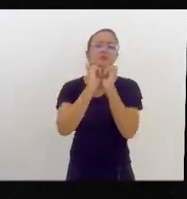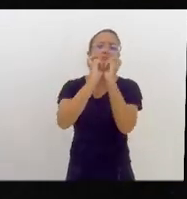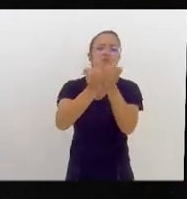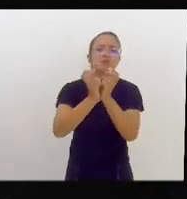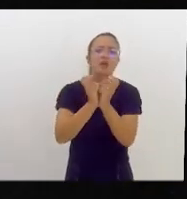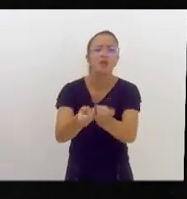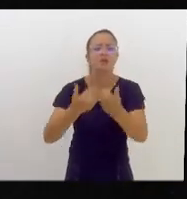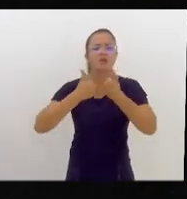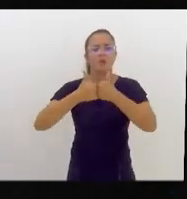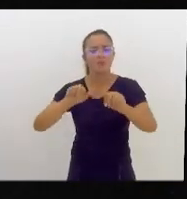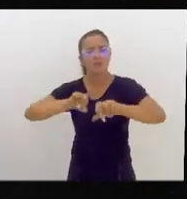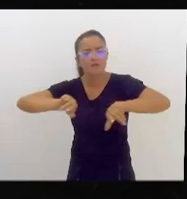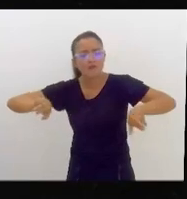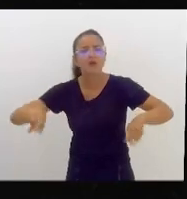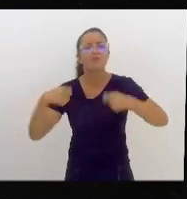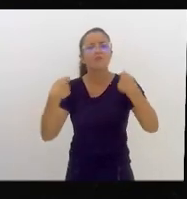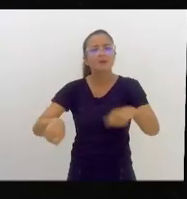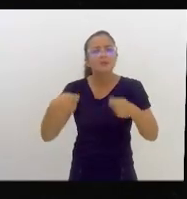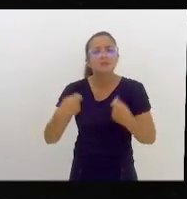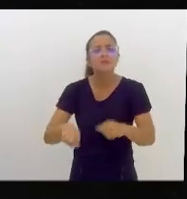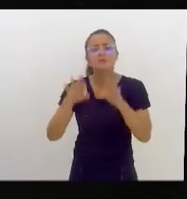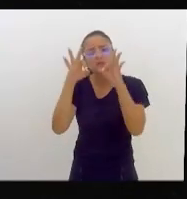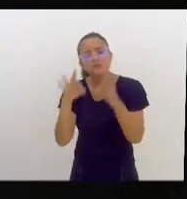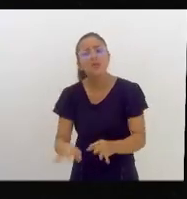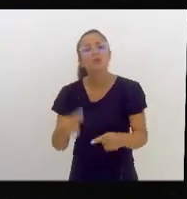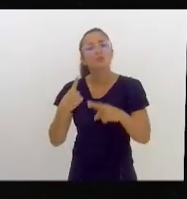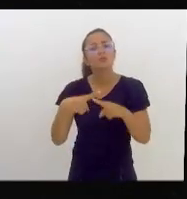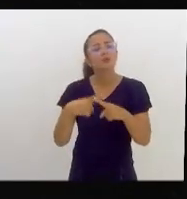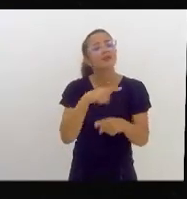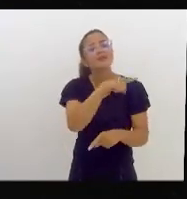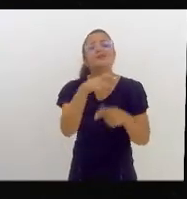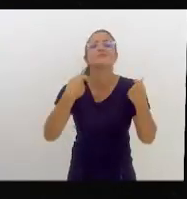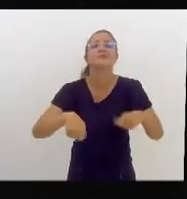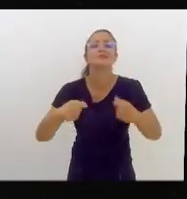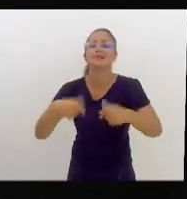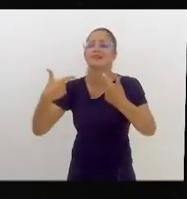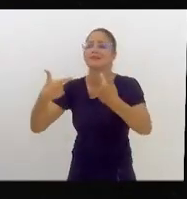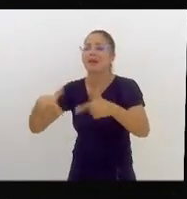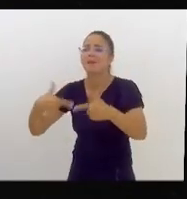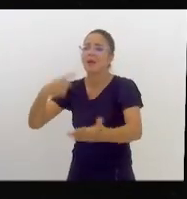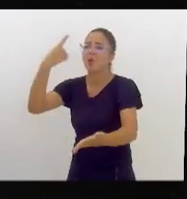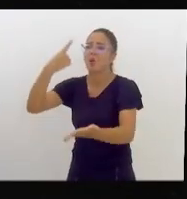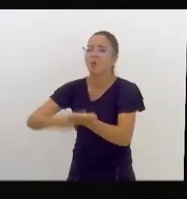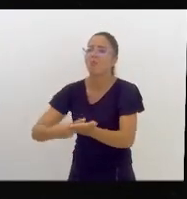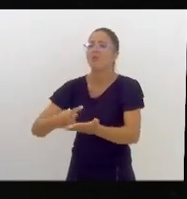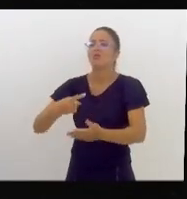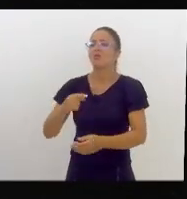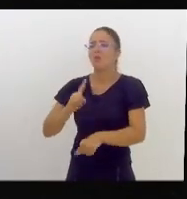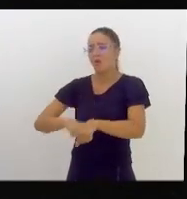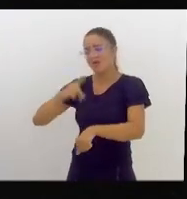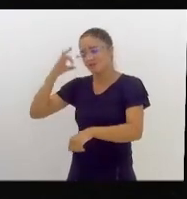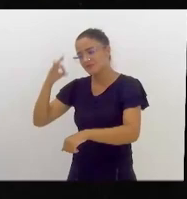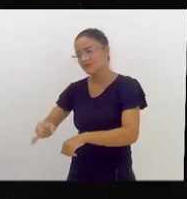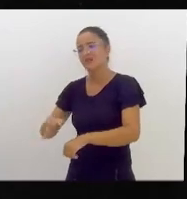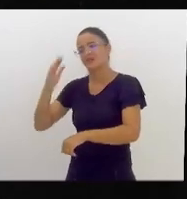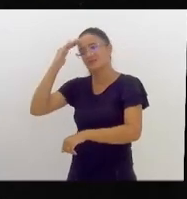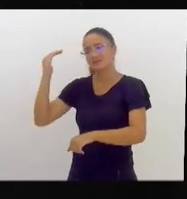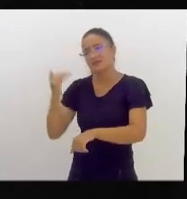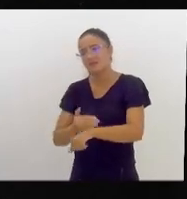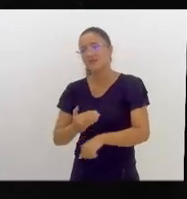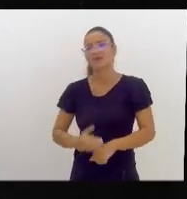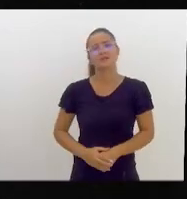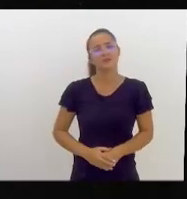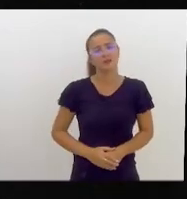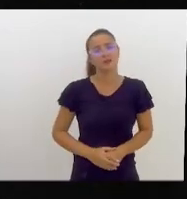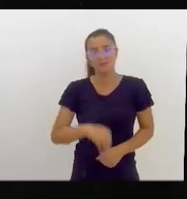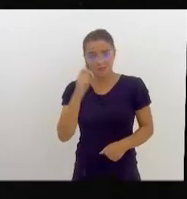seu trabalhador, para ele poder chegar no horário marcado do patrão, se ele perde emprego, é mais um que vai passar necessidade,